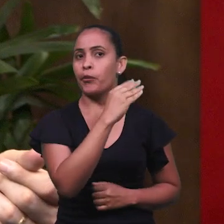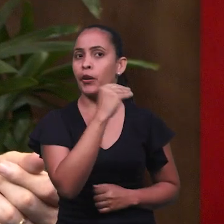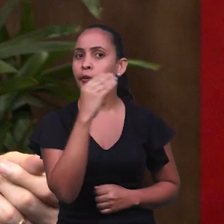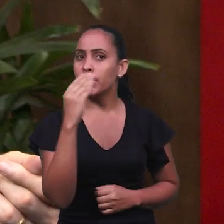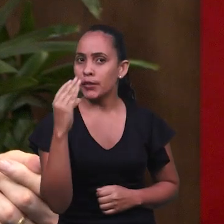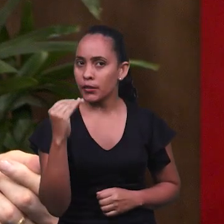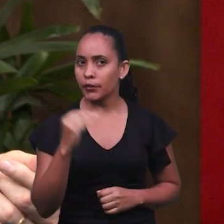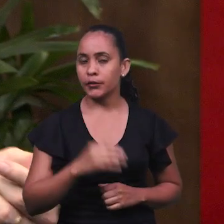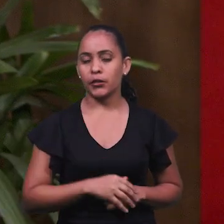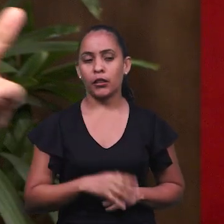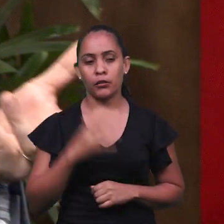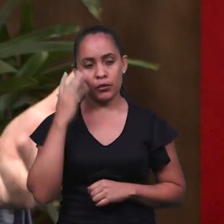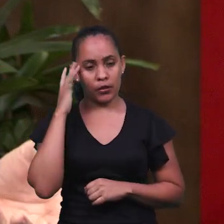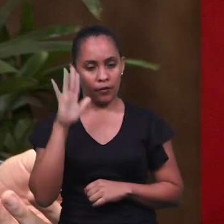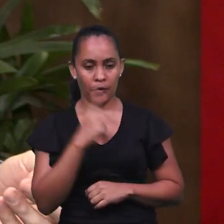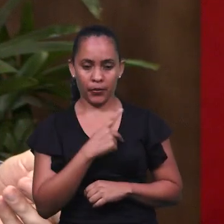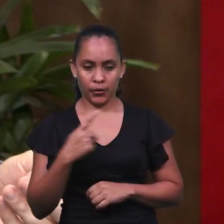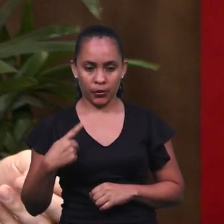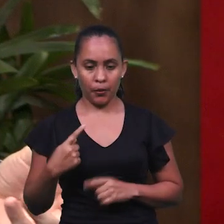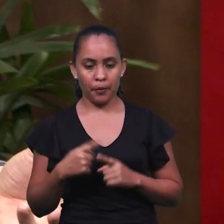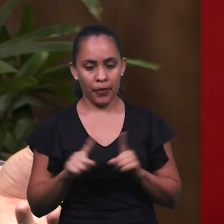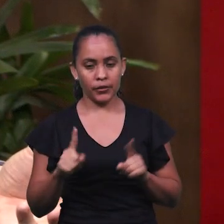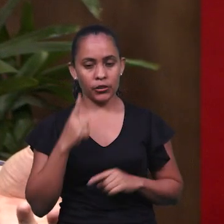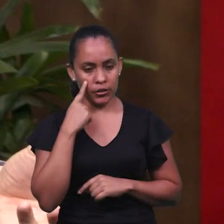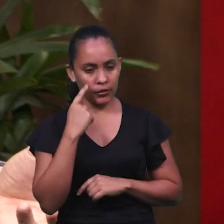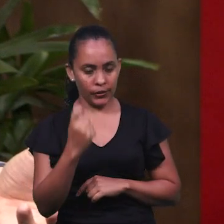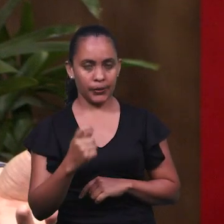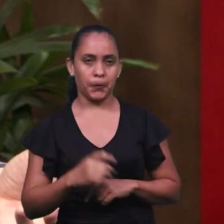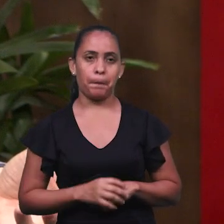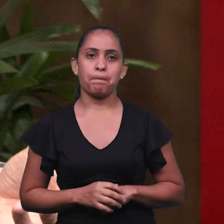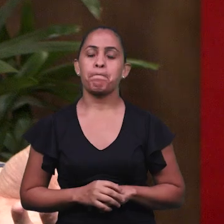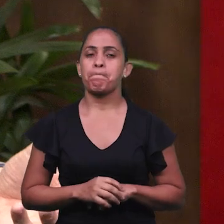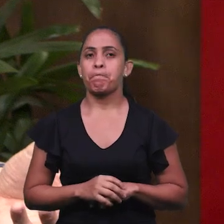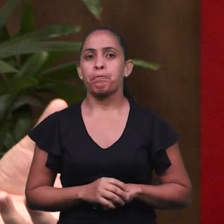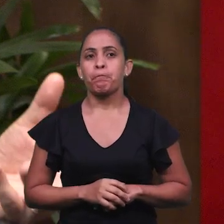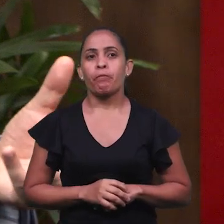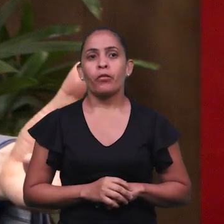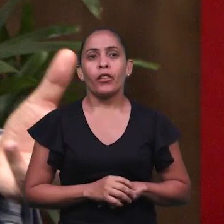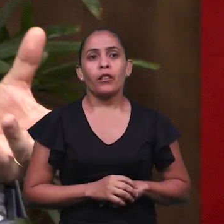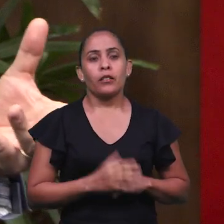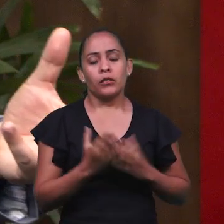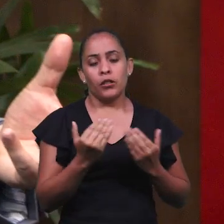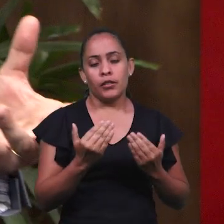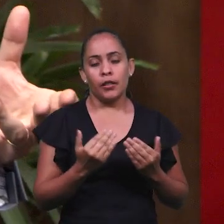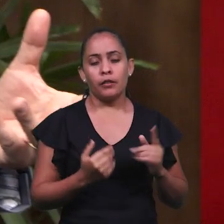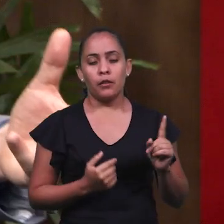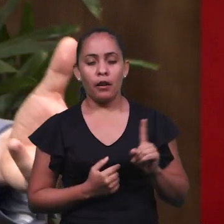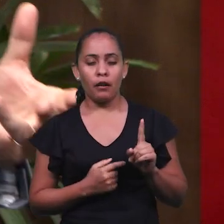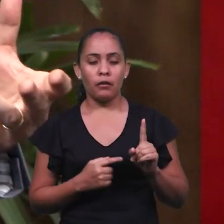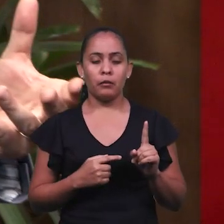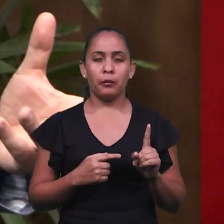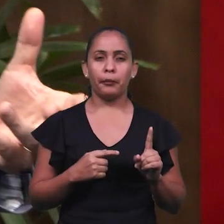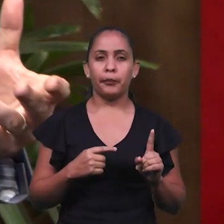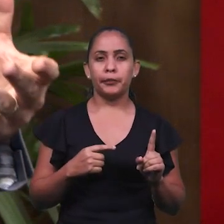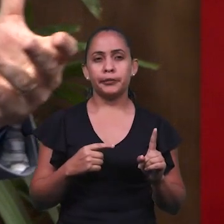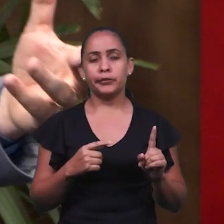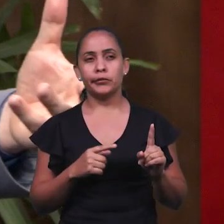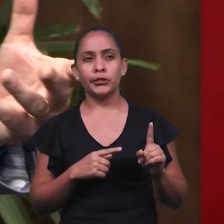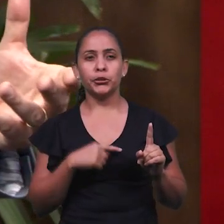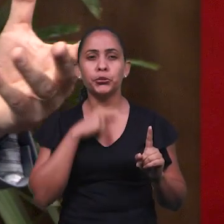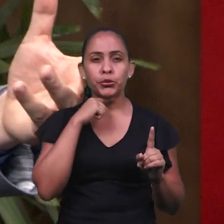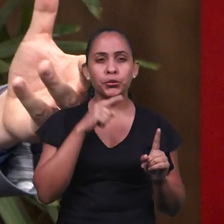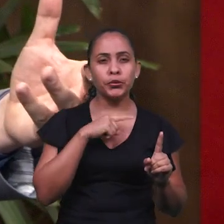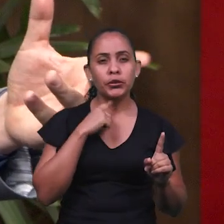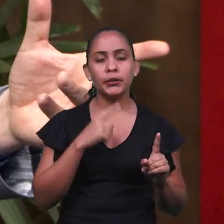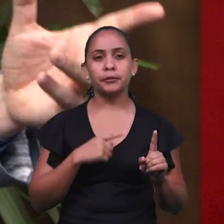adolescente. Eu não estava pastor nessa época, mas achei interessante. O adolescente estava naquela fase de se definir.